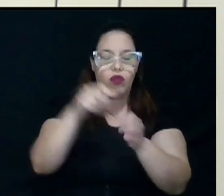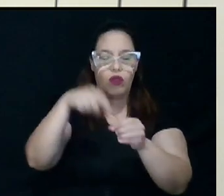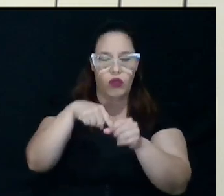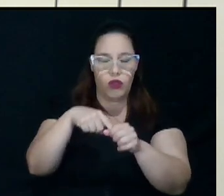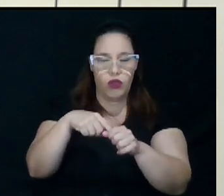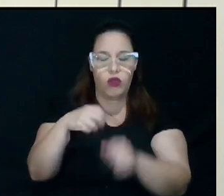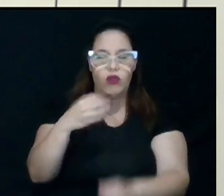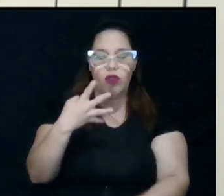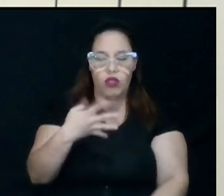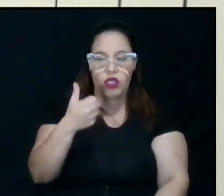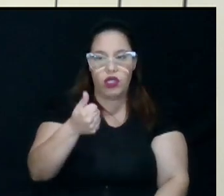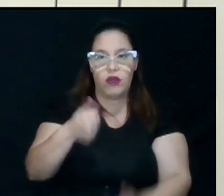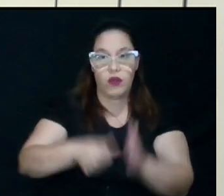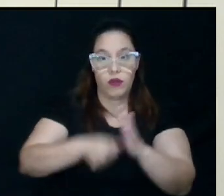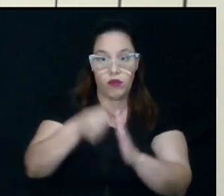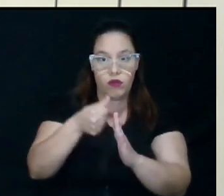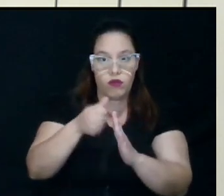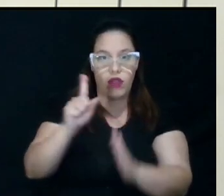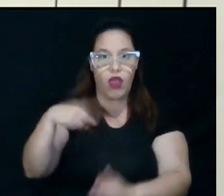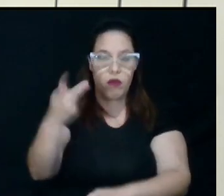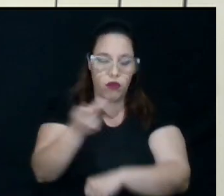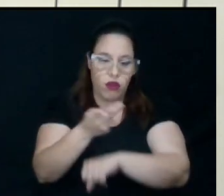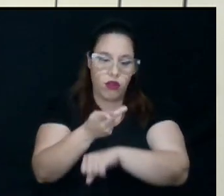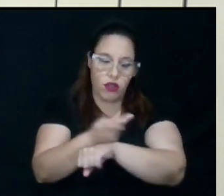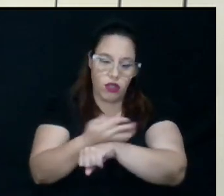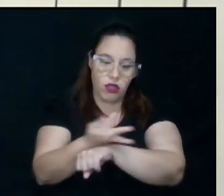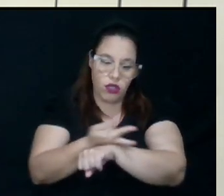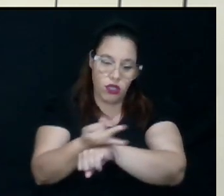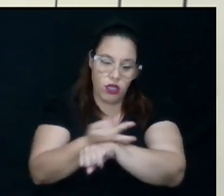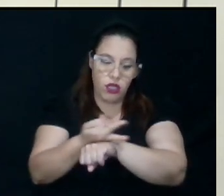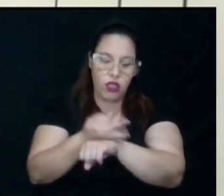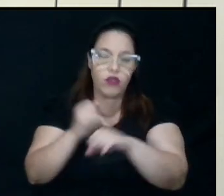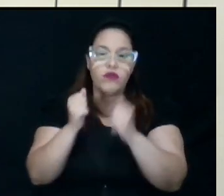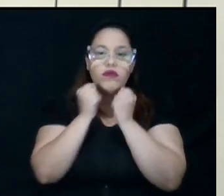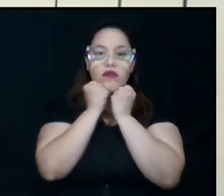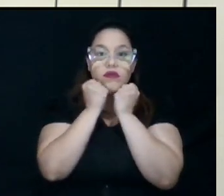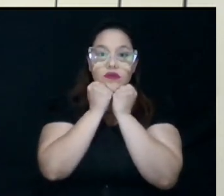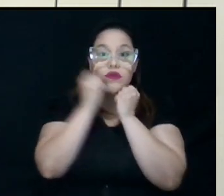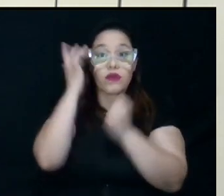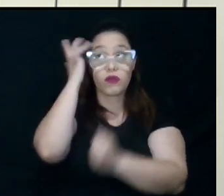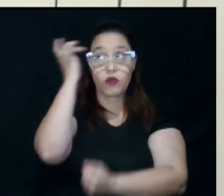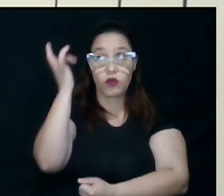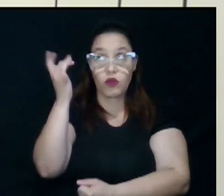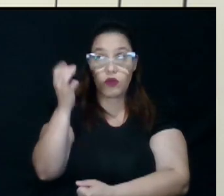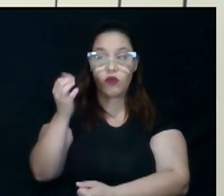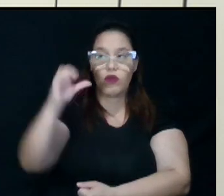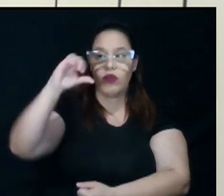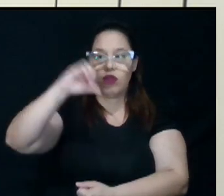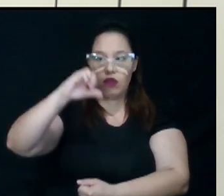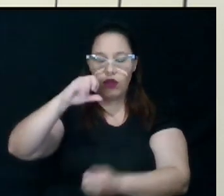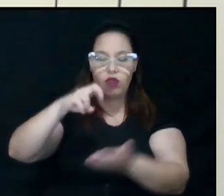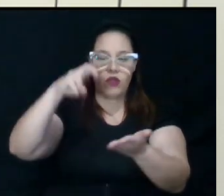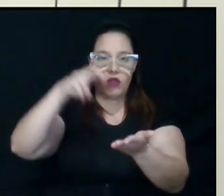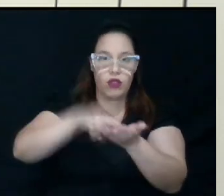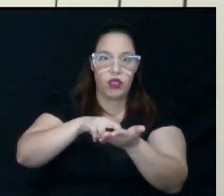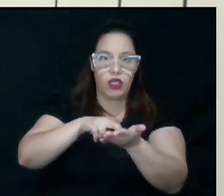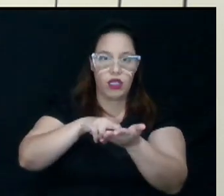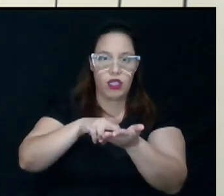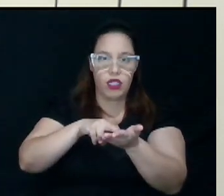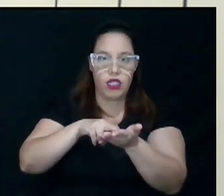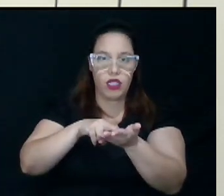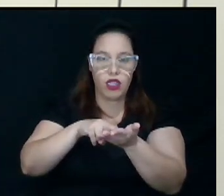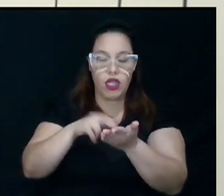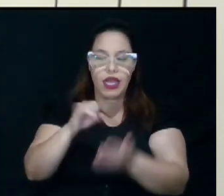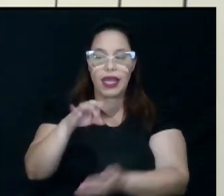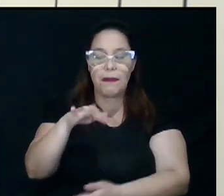41ª, após o recesso parlamentar de julho. Amanhã, às 9 horas da manhã, tem um seminário de educação e